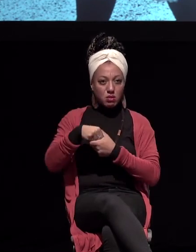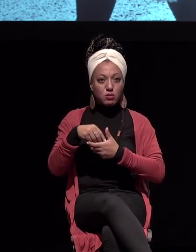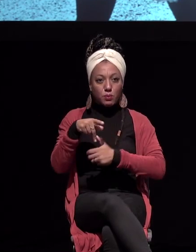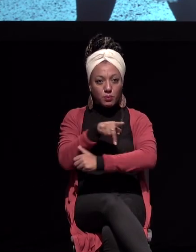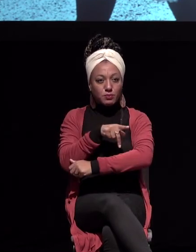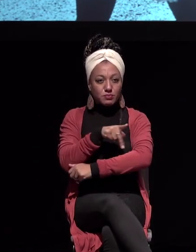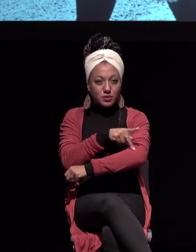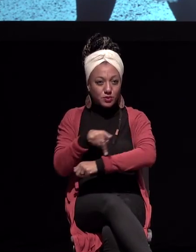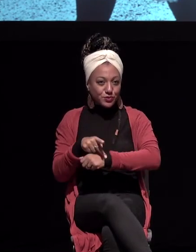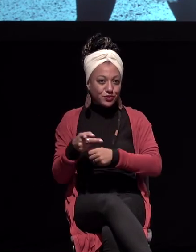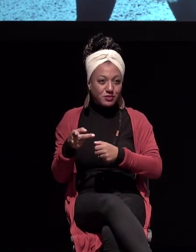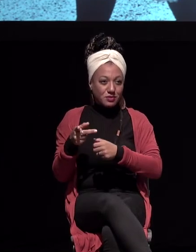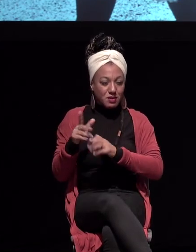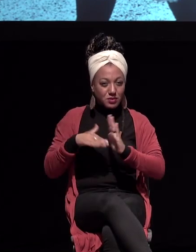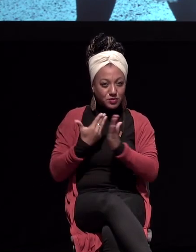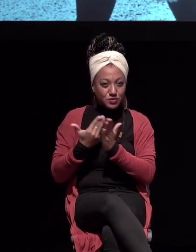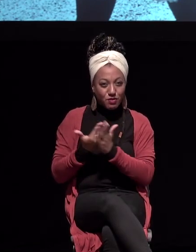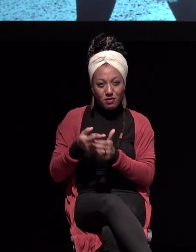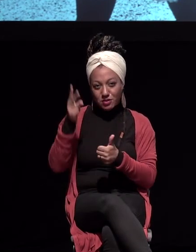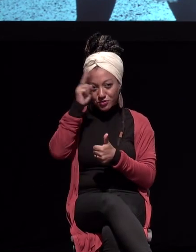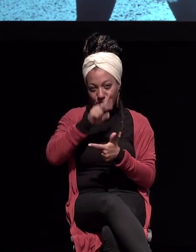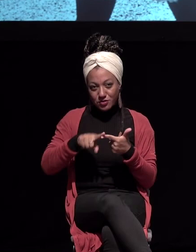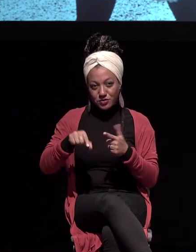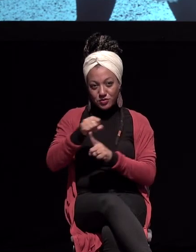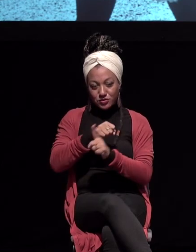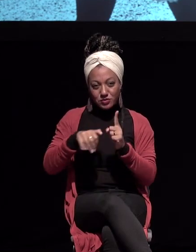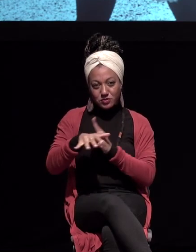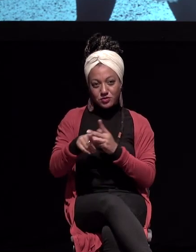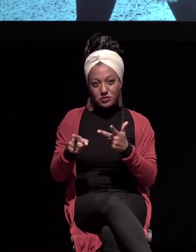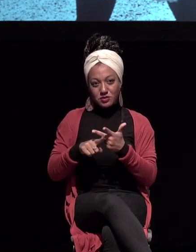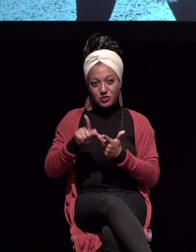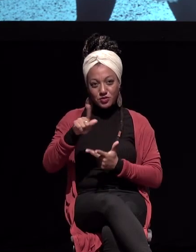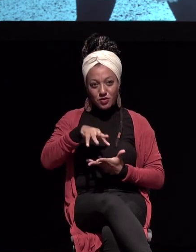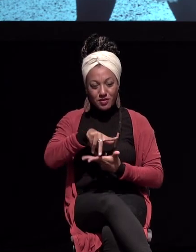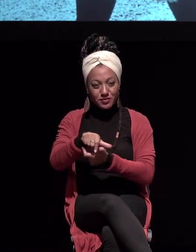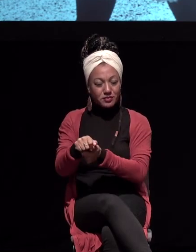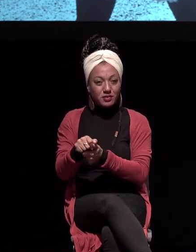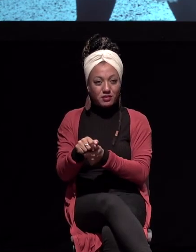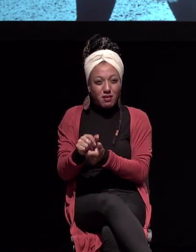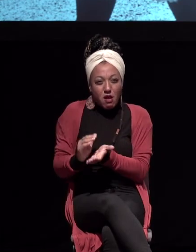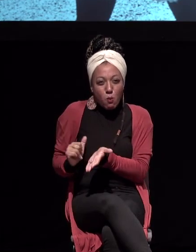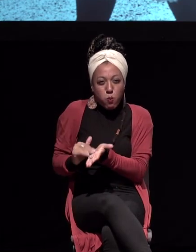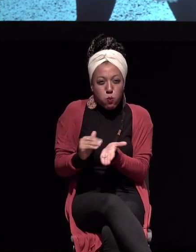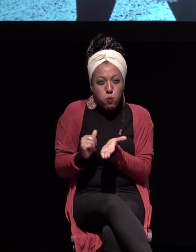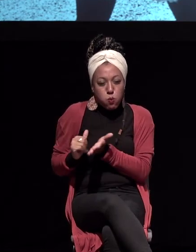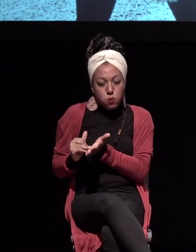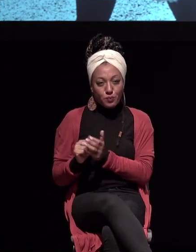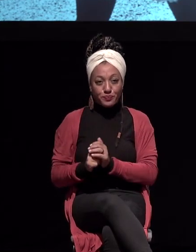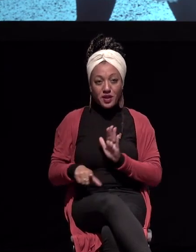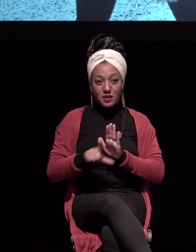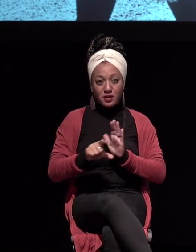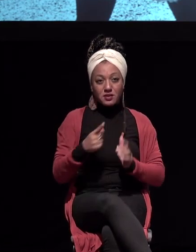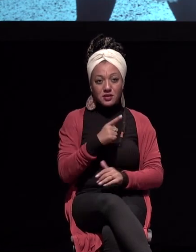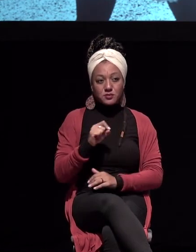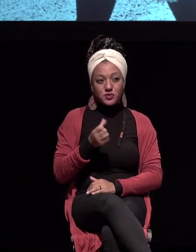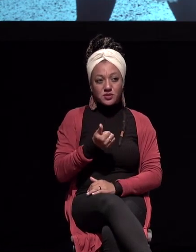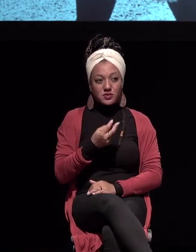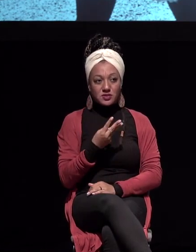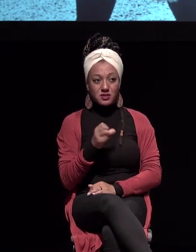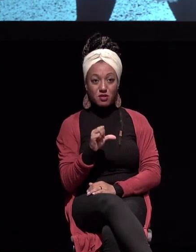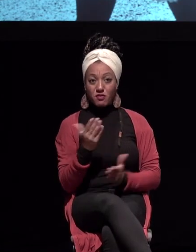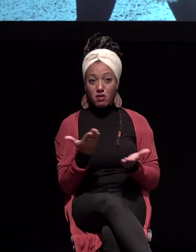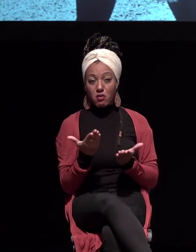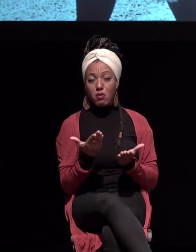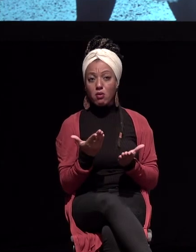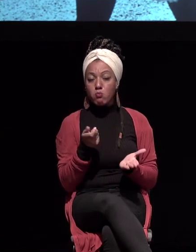humanas, né? No caso, história, sociologia, geografia. E a própria Lei 10.639 não é mais